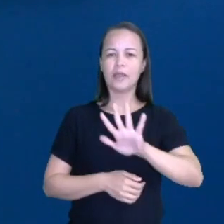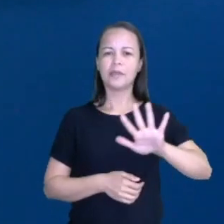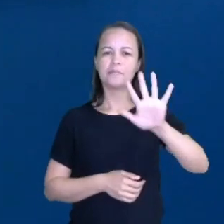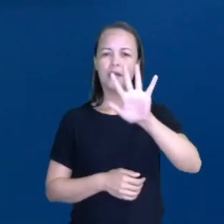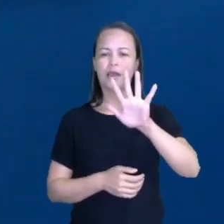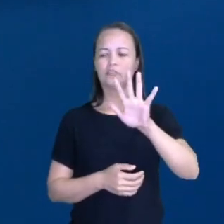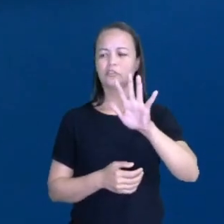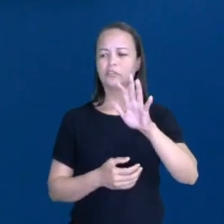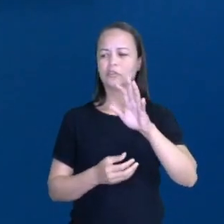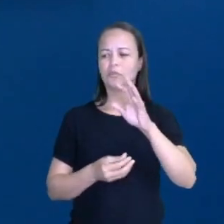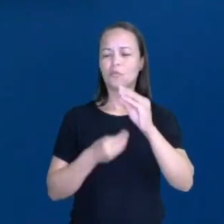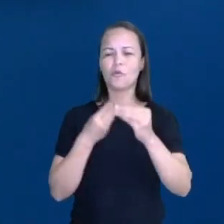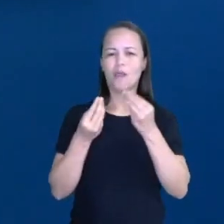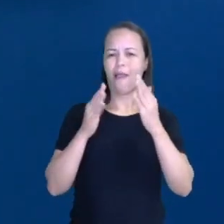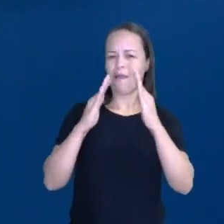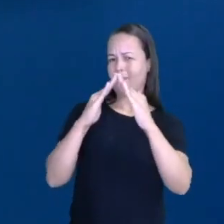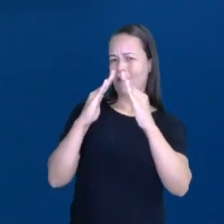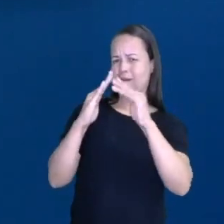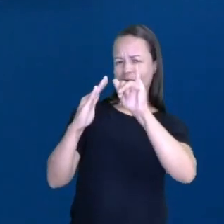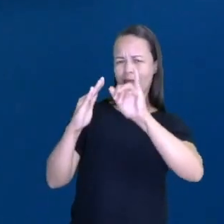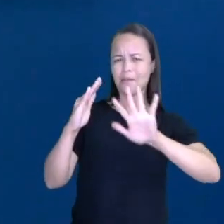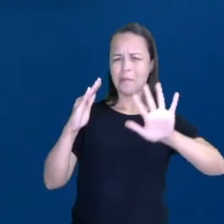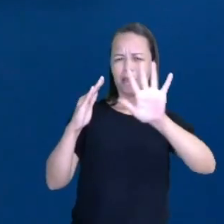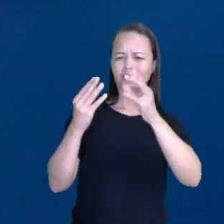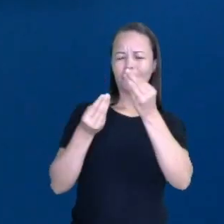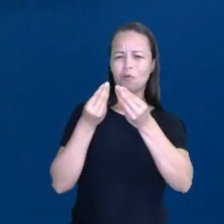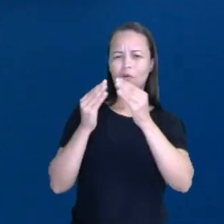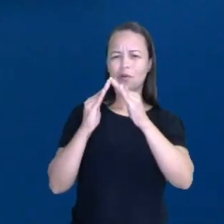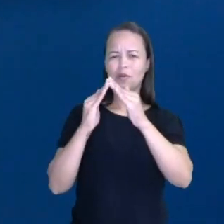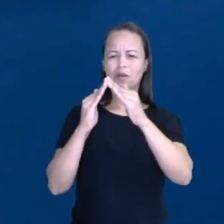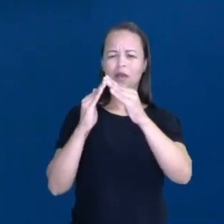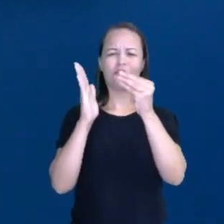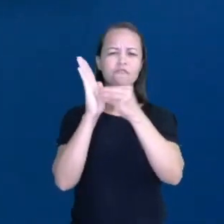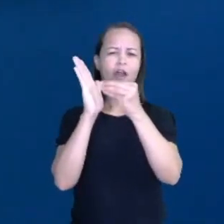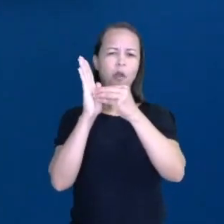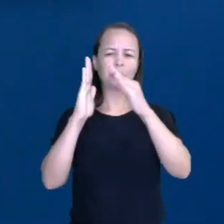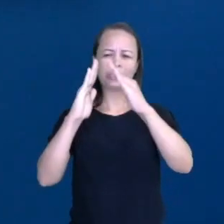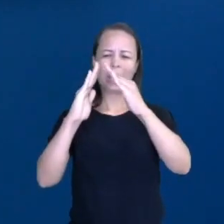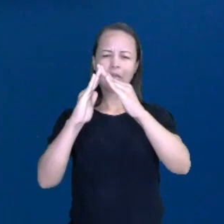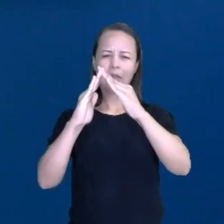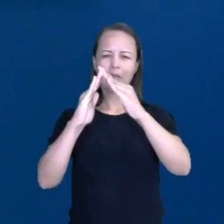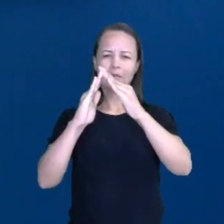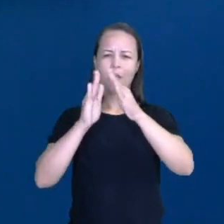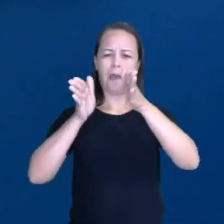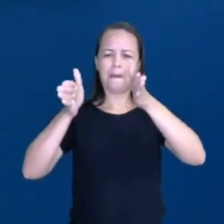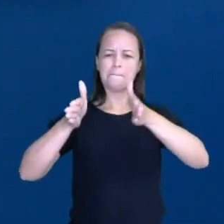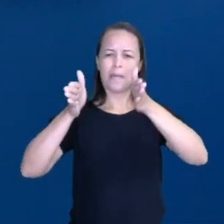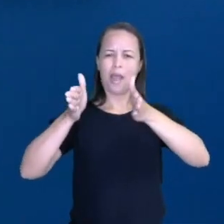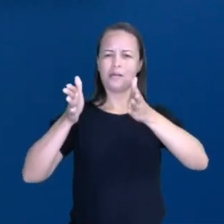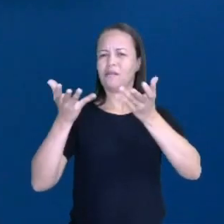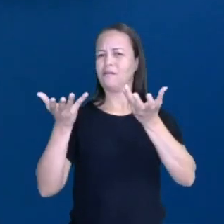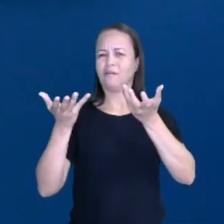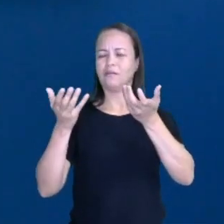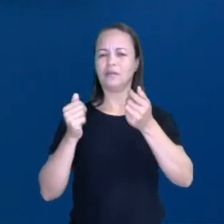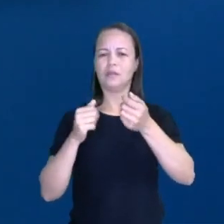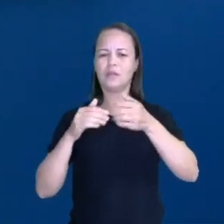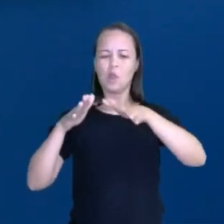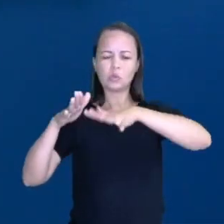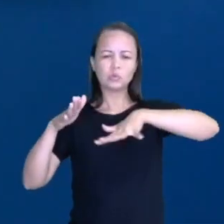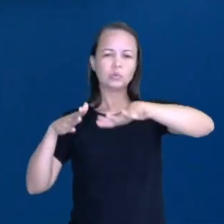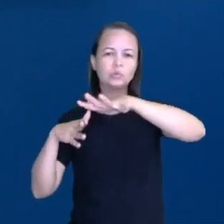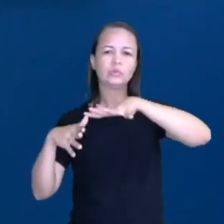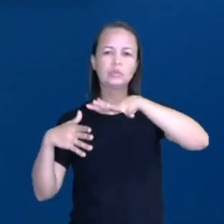aí. Vejam só essa casa. Tá faltando teto, tá faltando parede, tá faltando